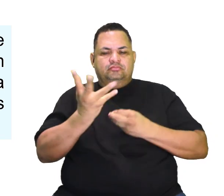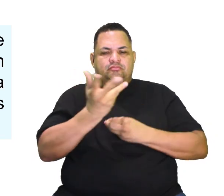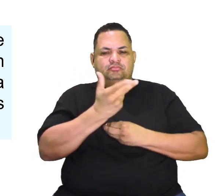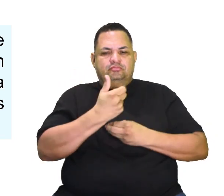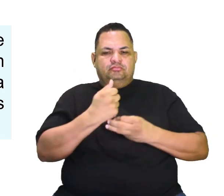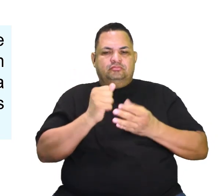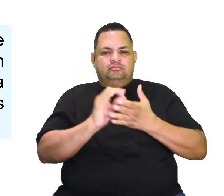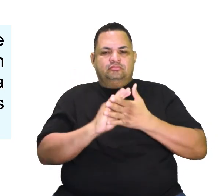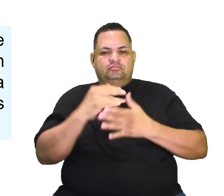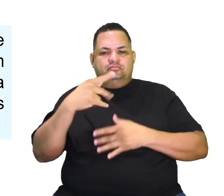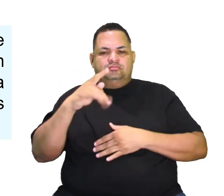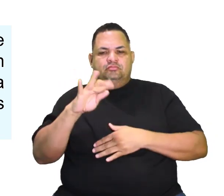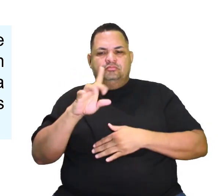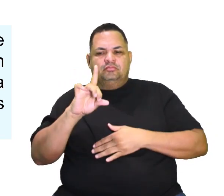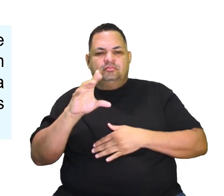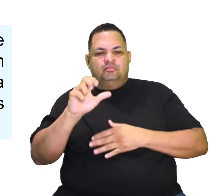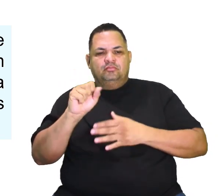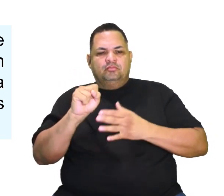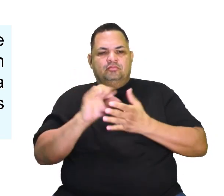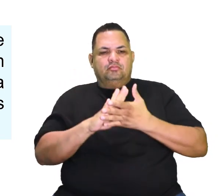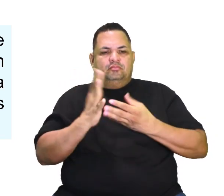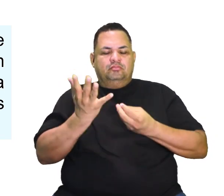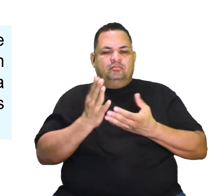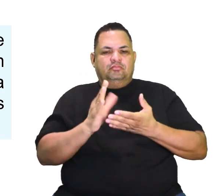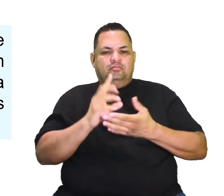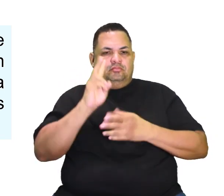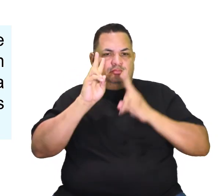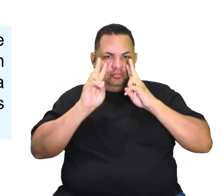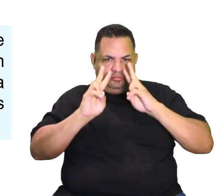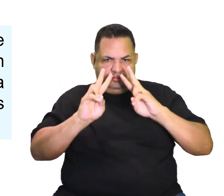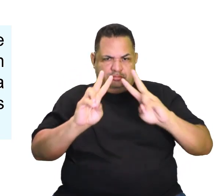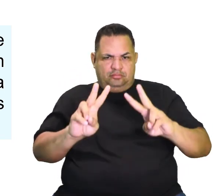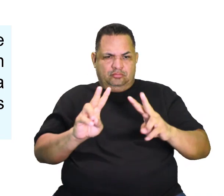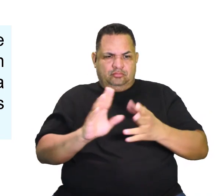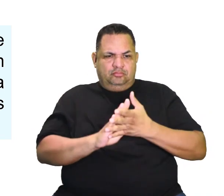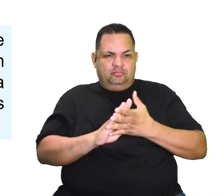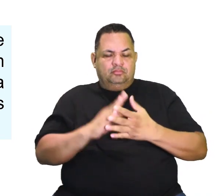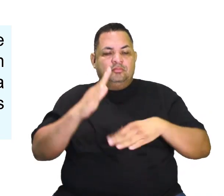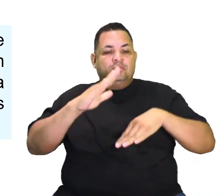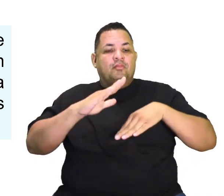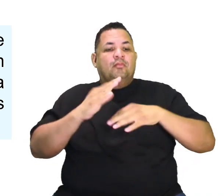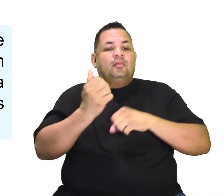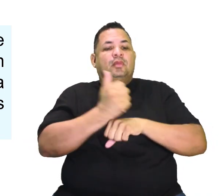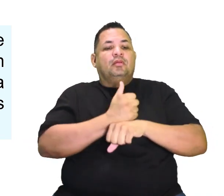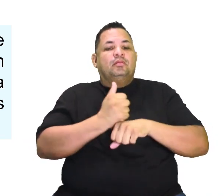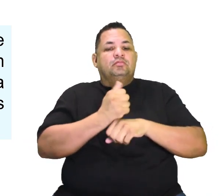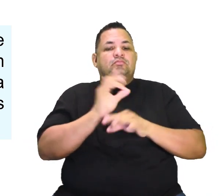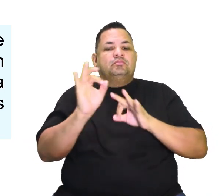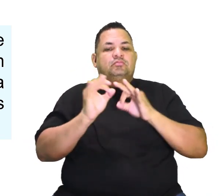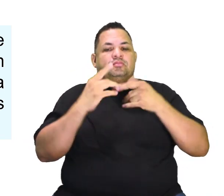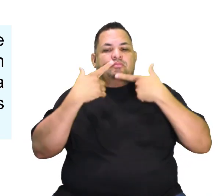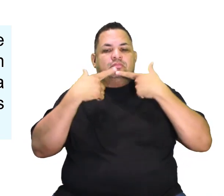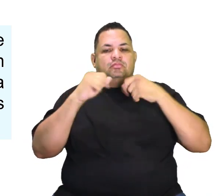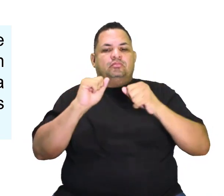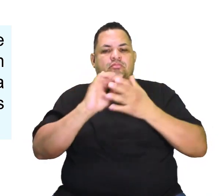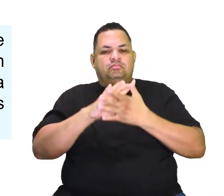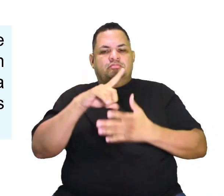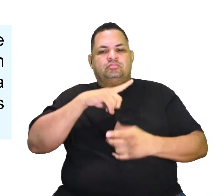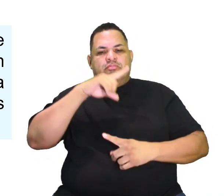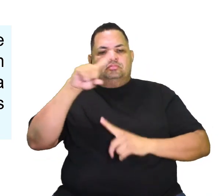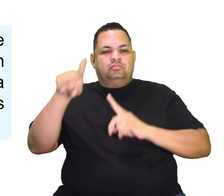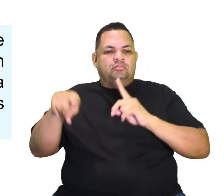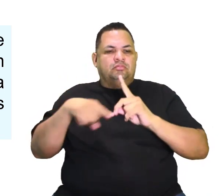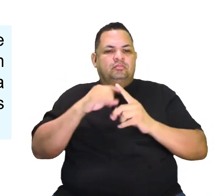nas artes plásticas, né, arte visual, e que o artista cria uma linguagem intencional